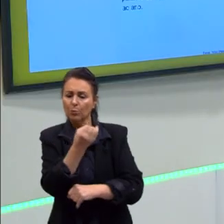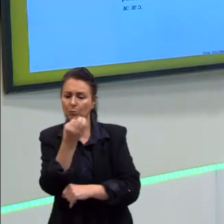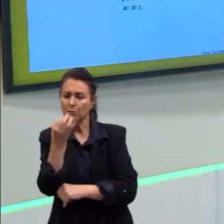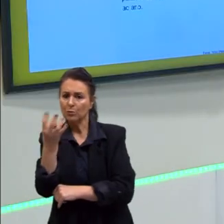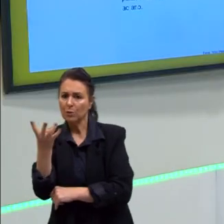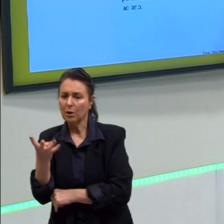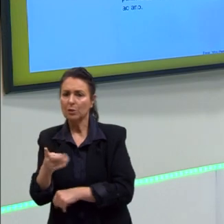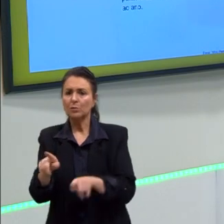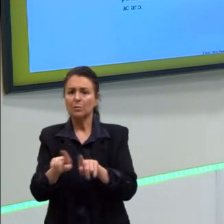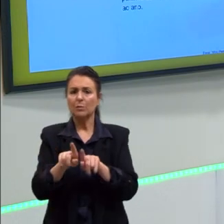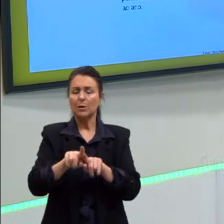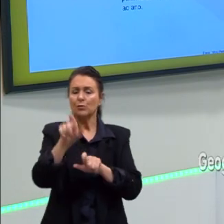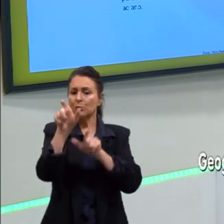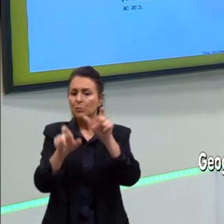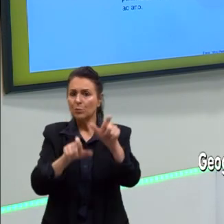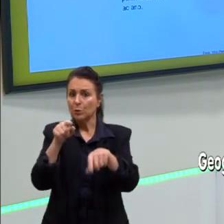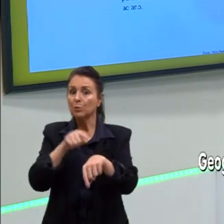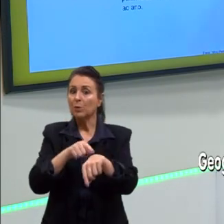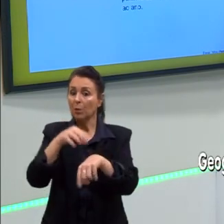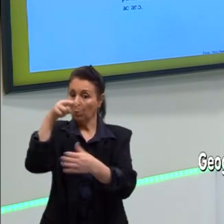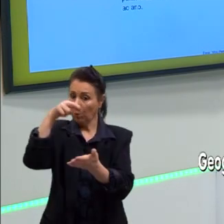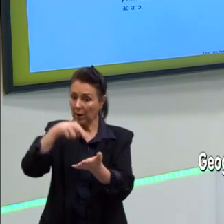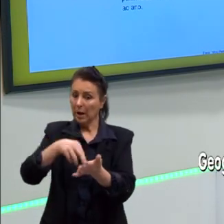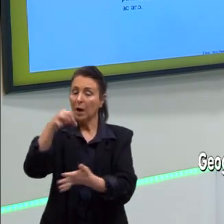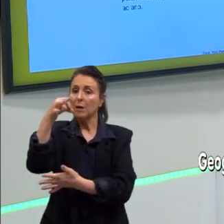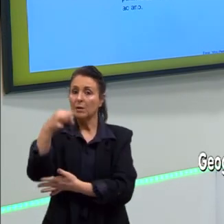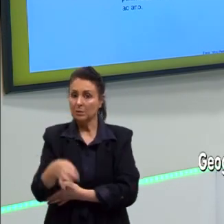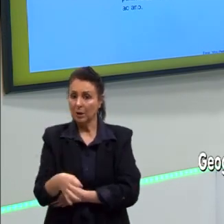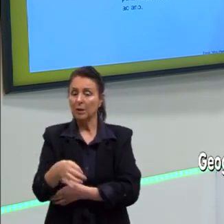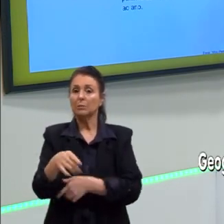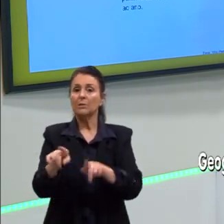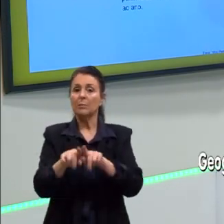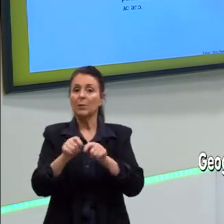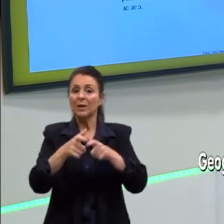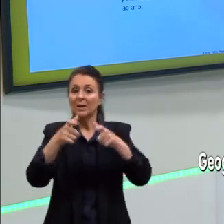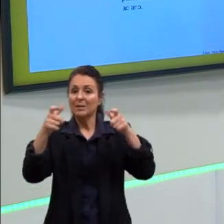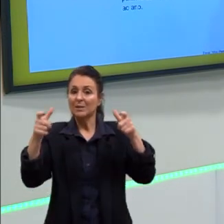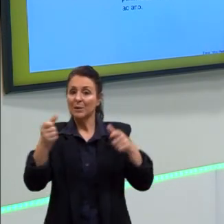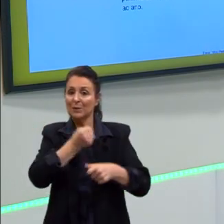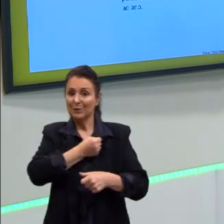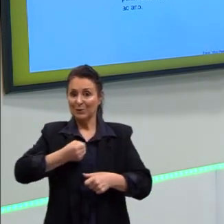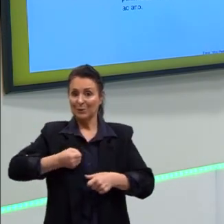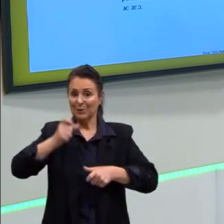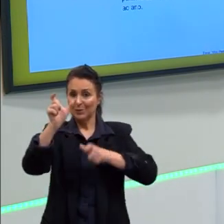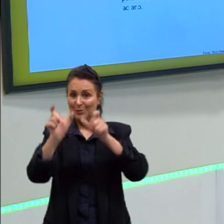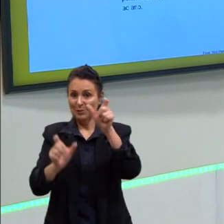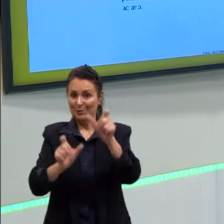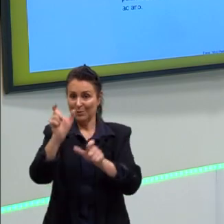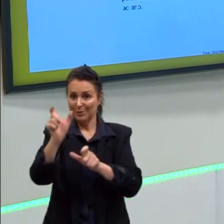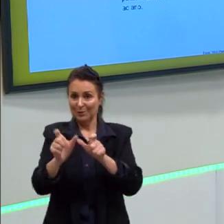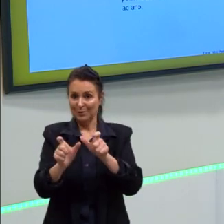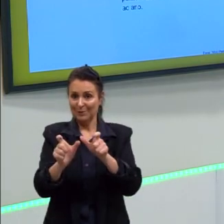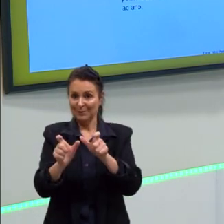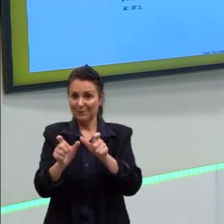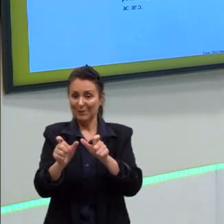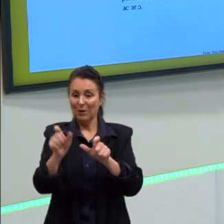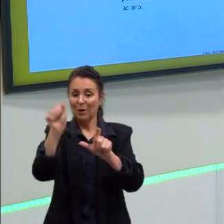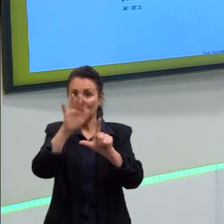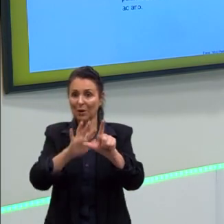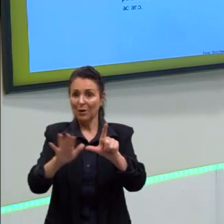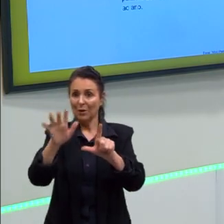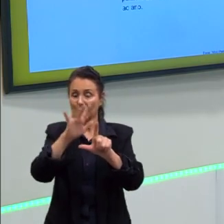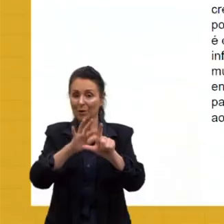pessoas né em tempo real né que nós temos é o crescimento vegetativo tá a gurizada Então esse aqui tu vai poder ver